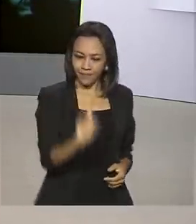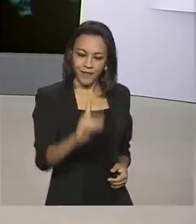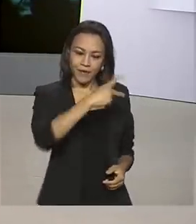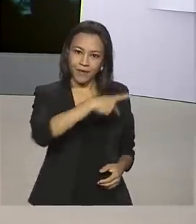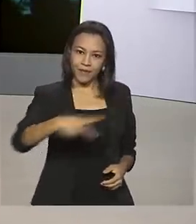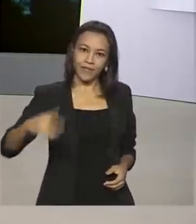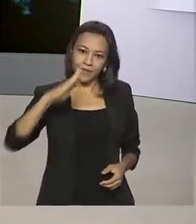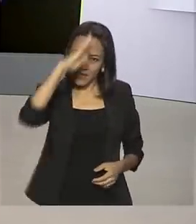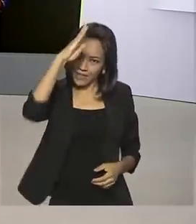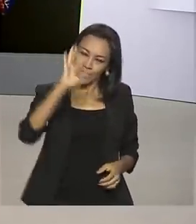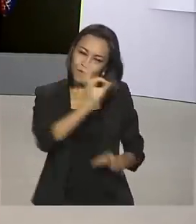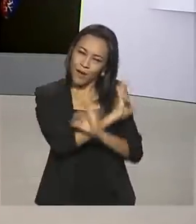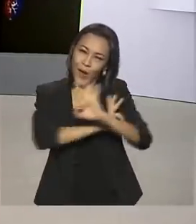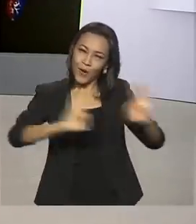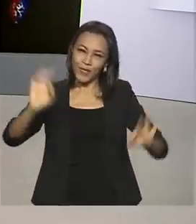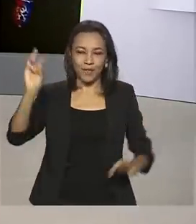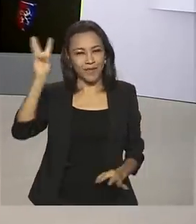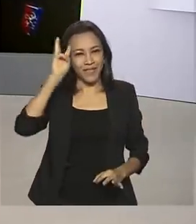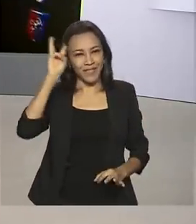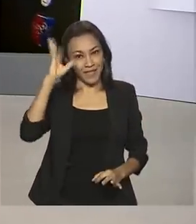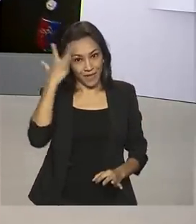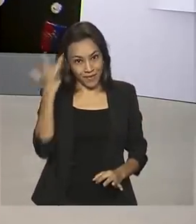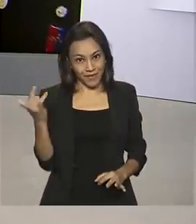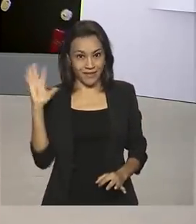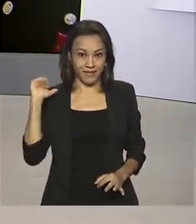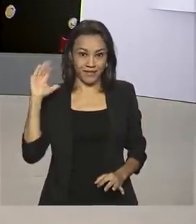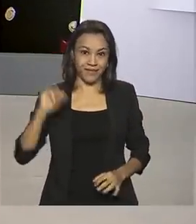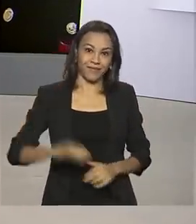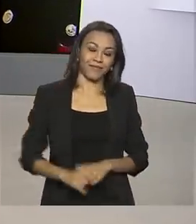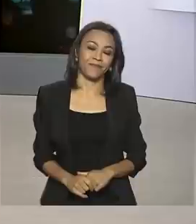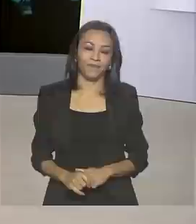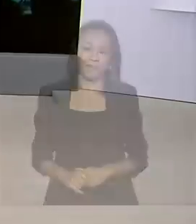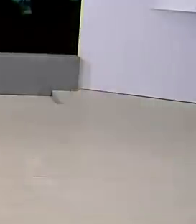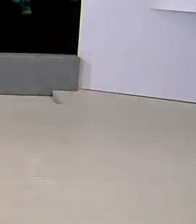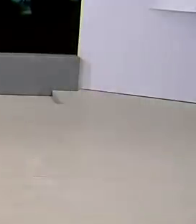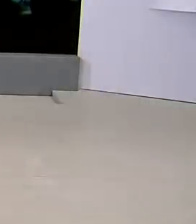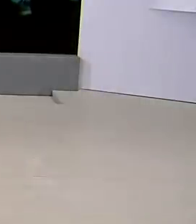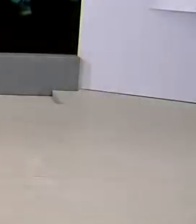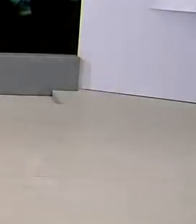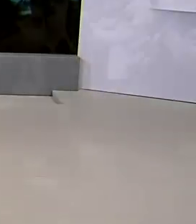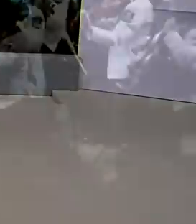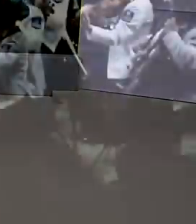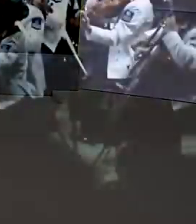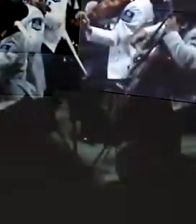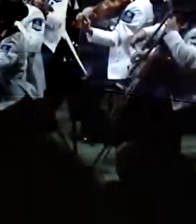Uma ótima terça-feira para você e até amanhã. Tchau, tchau.